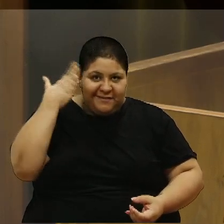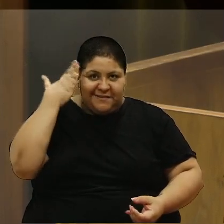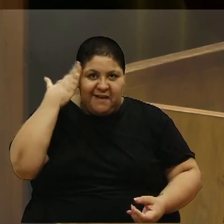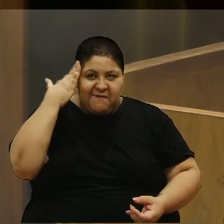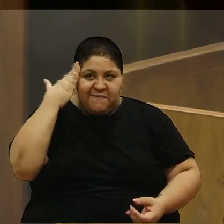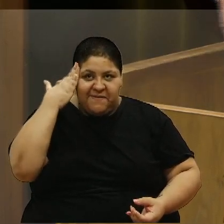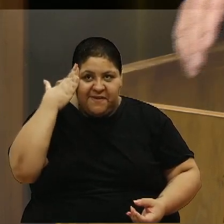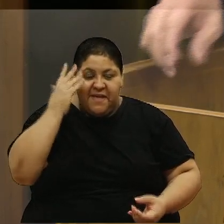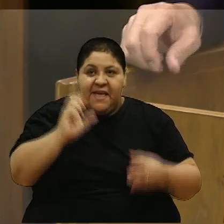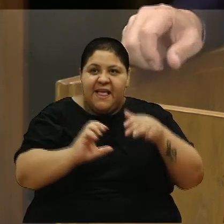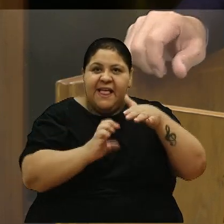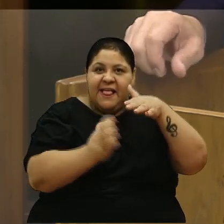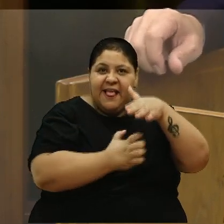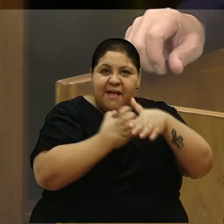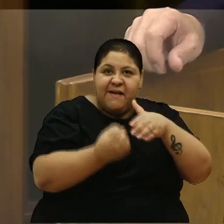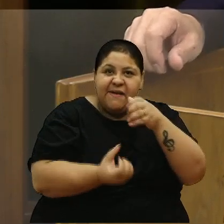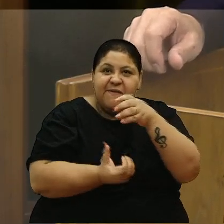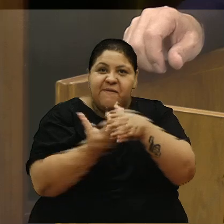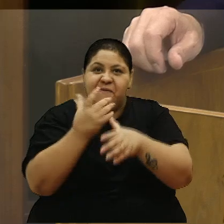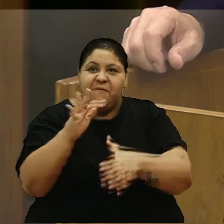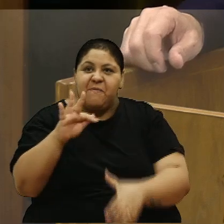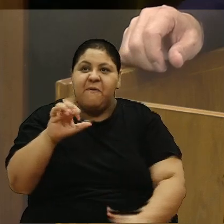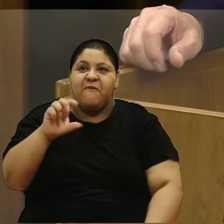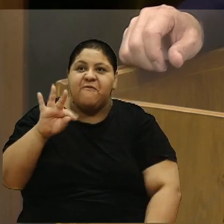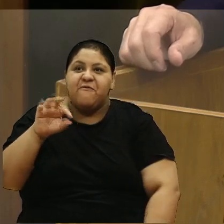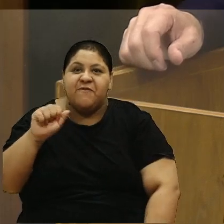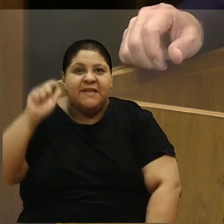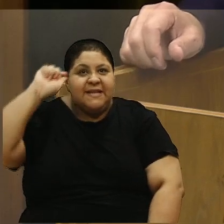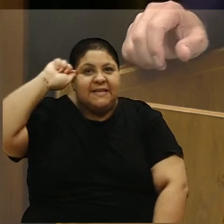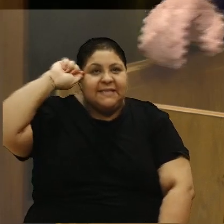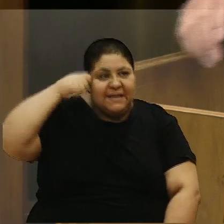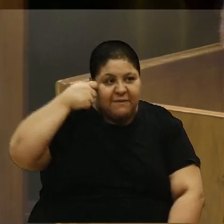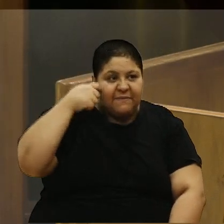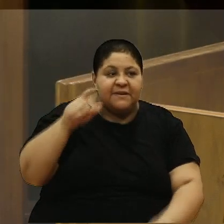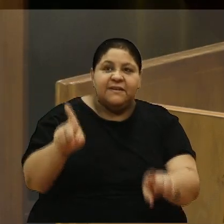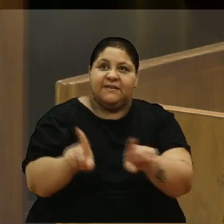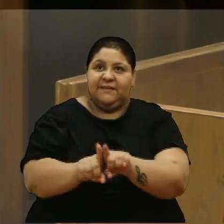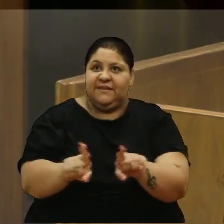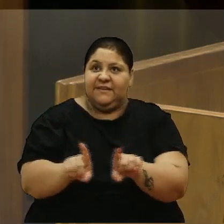chassi e que tirava toda essa eletricidade estática. E isso